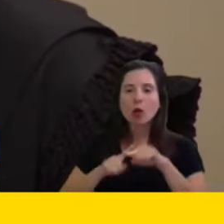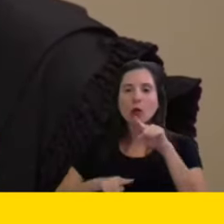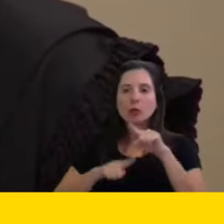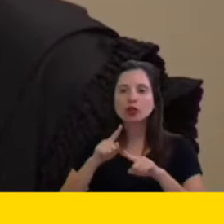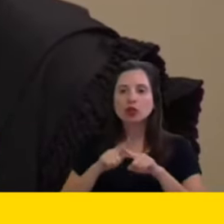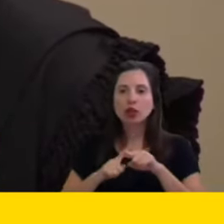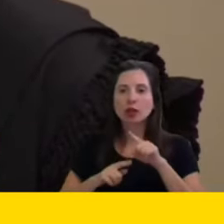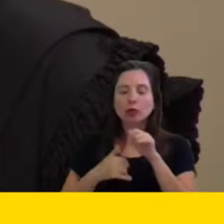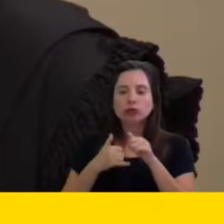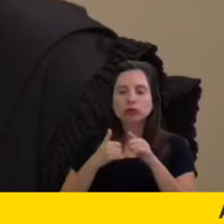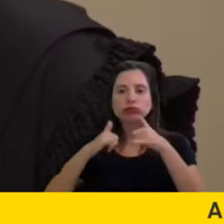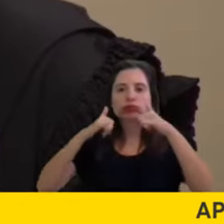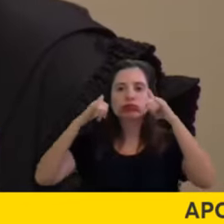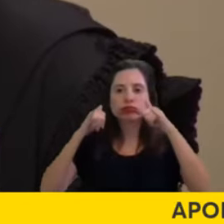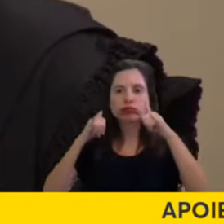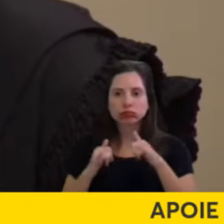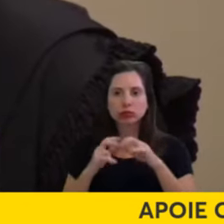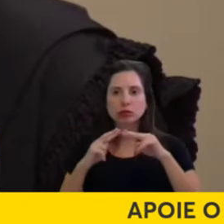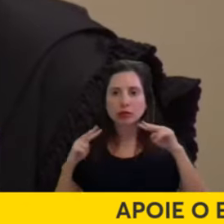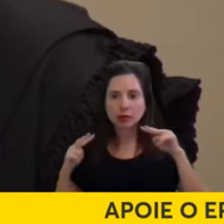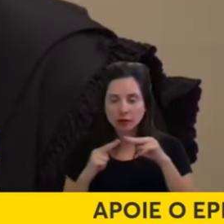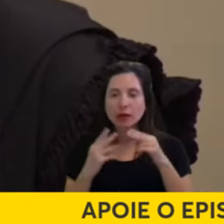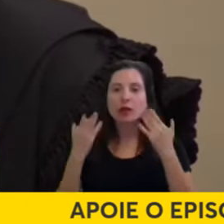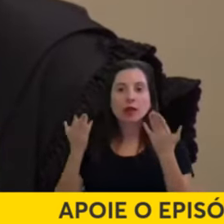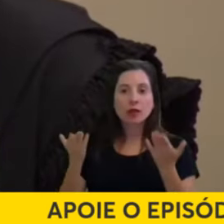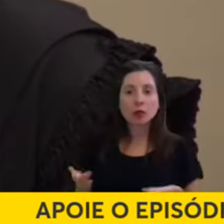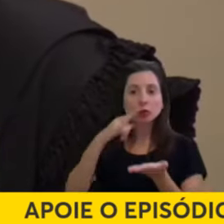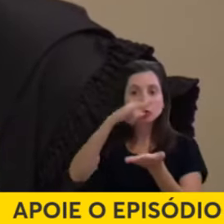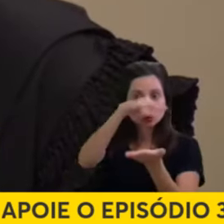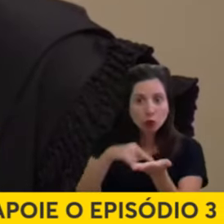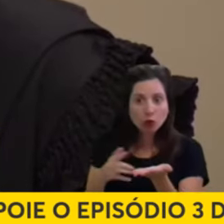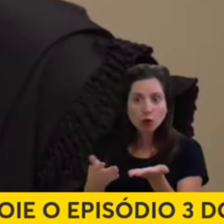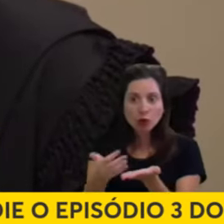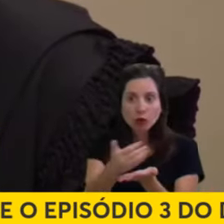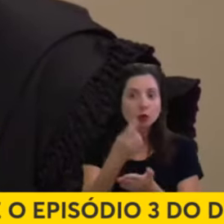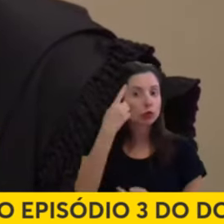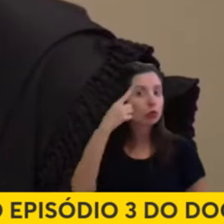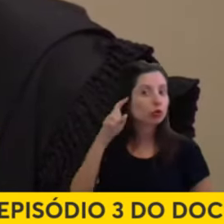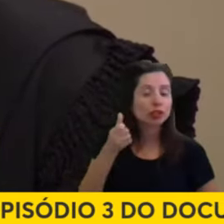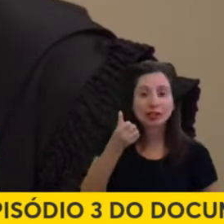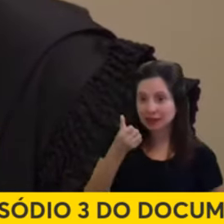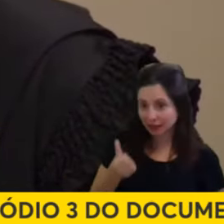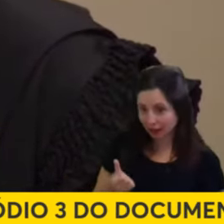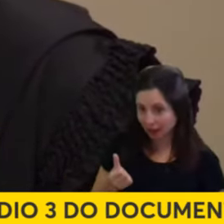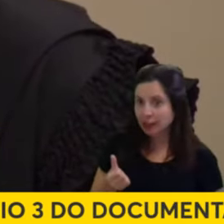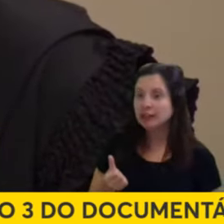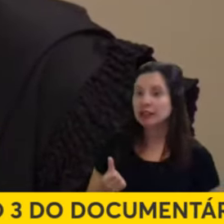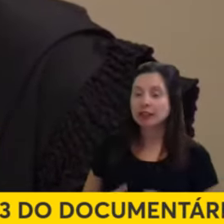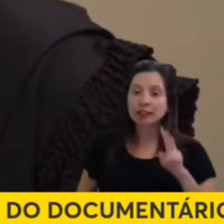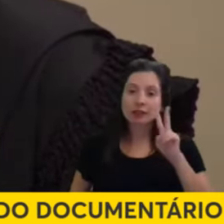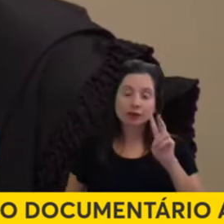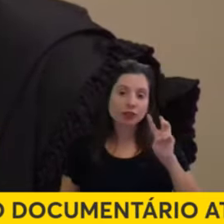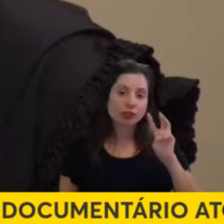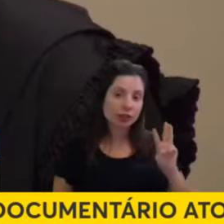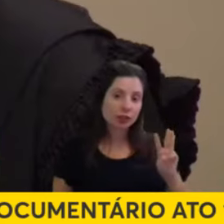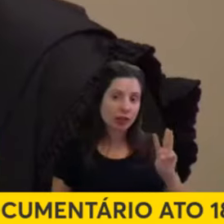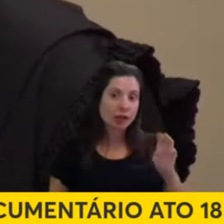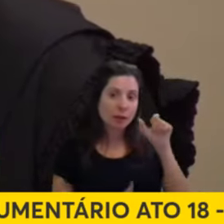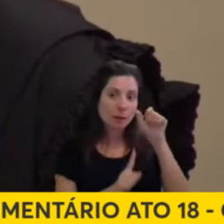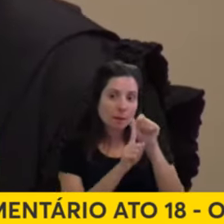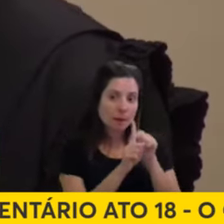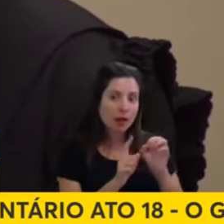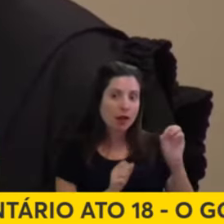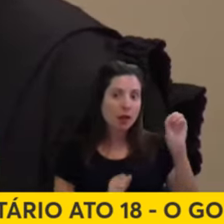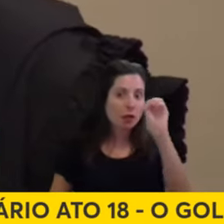oportunidade sustentaram os investigados que os mados documentos foram juntados em 17 e 23 de outubro descumprindo os prazos dos ofícios